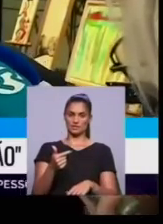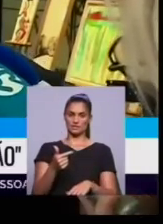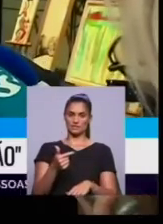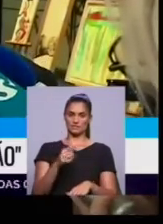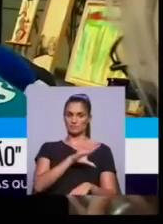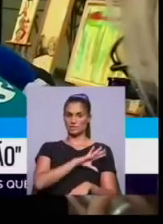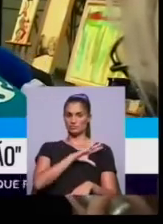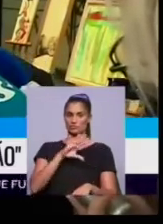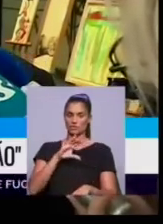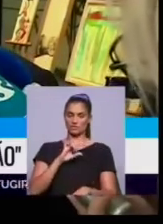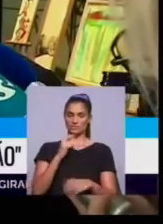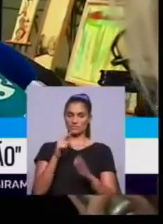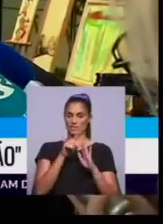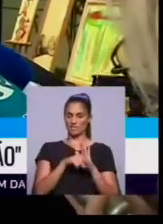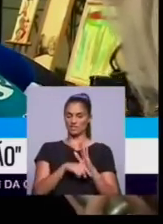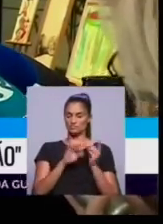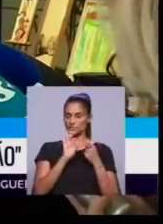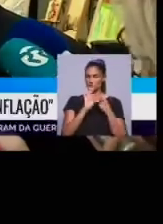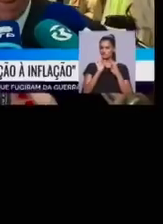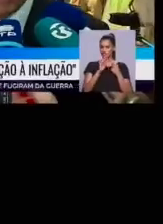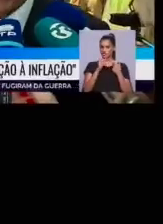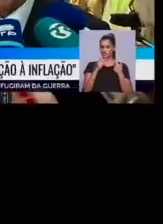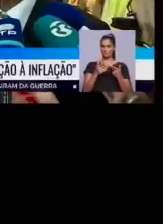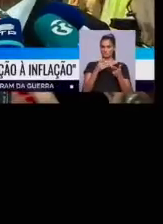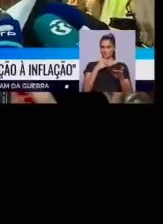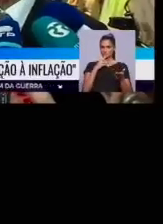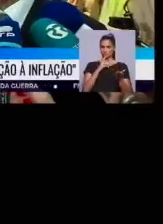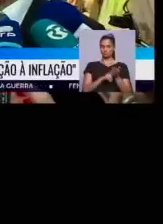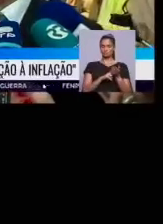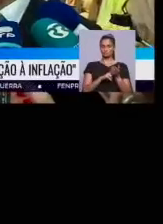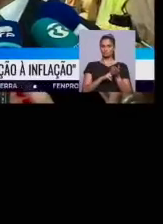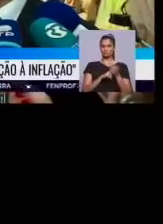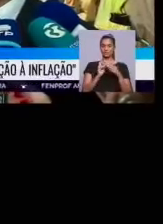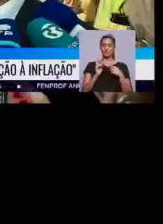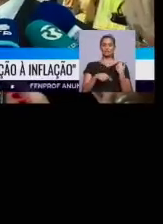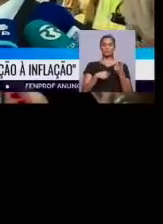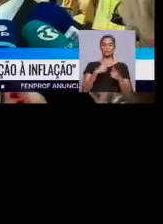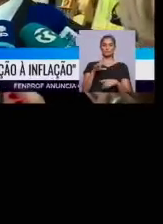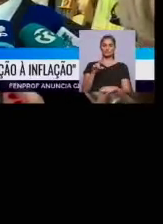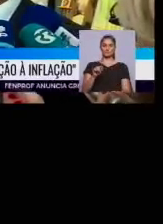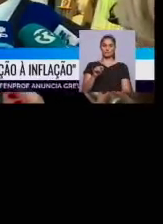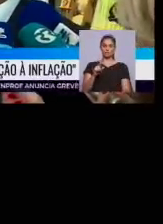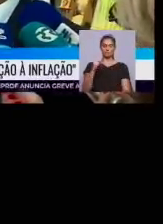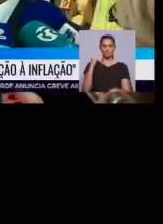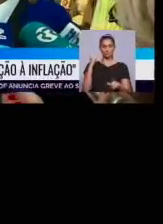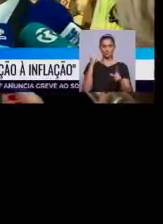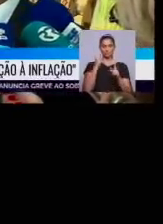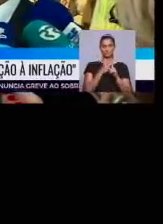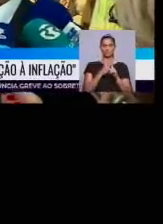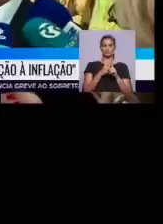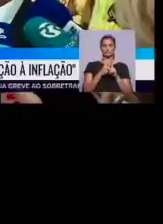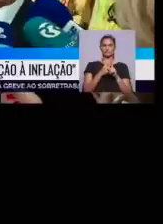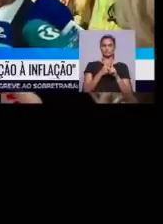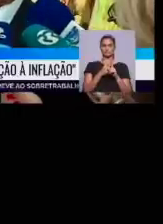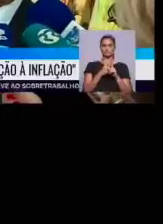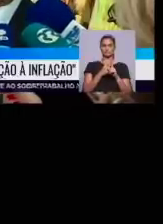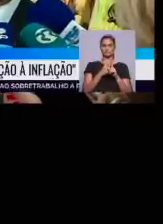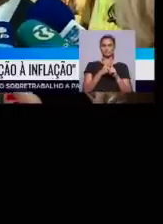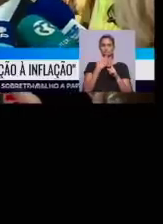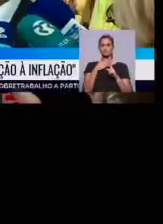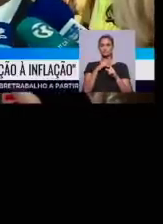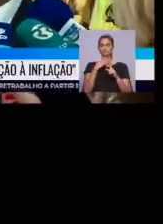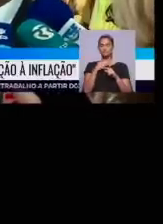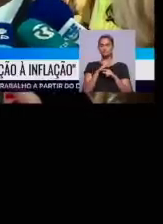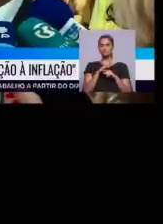medidas mais concretas são as imediatas e depois ter metas tendenciais